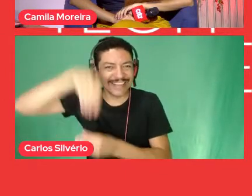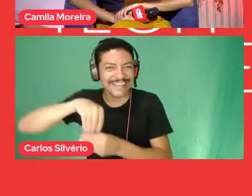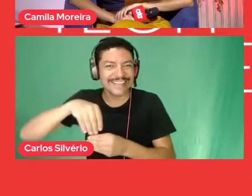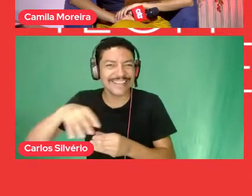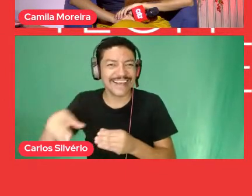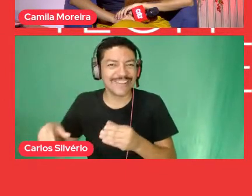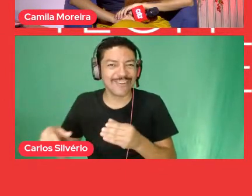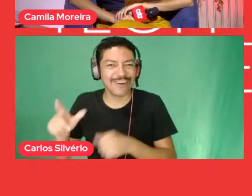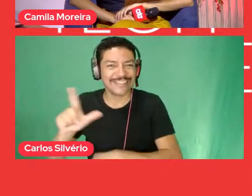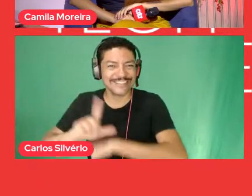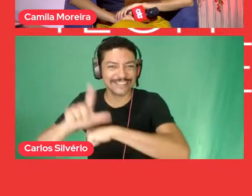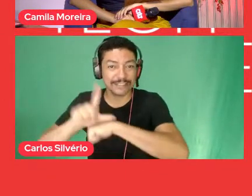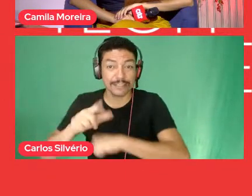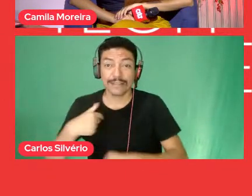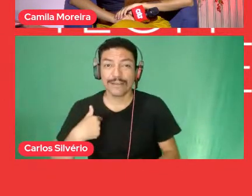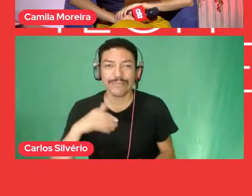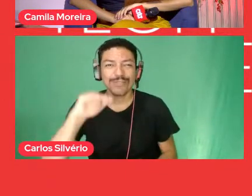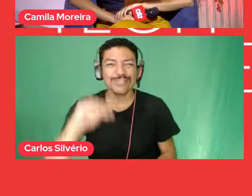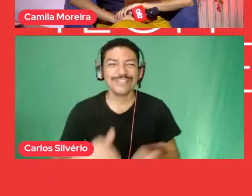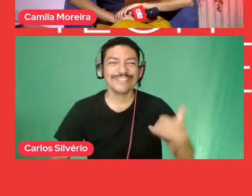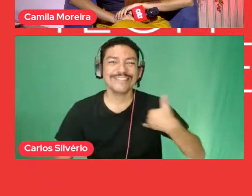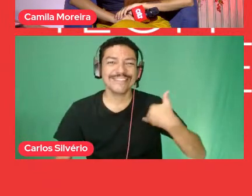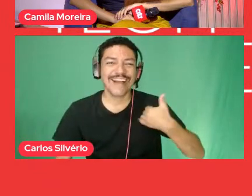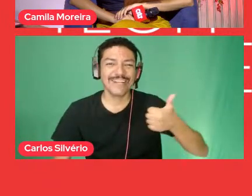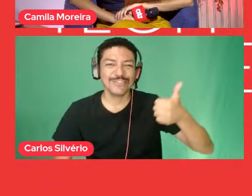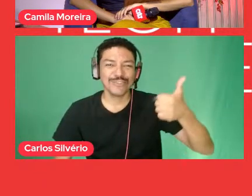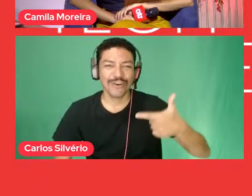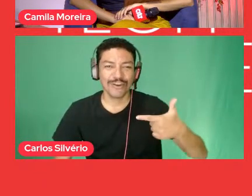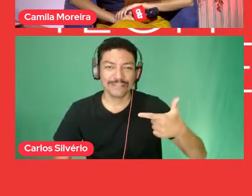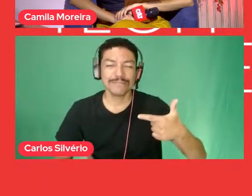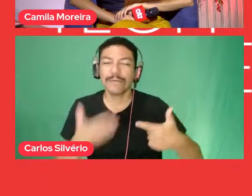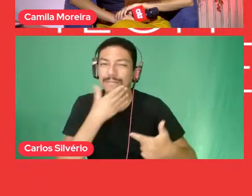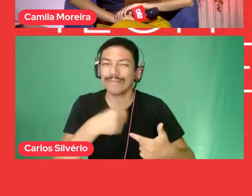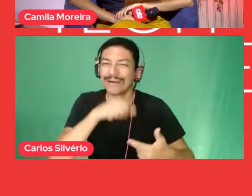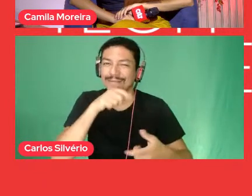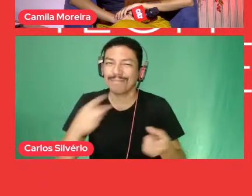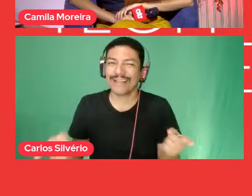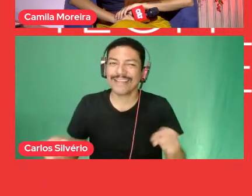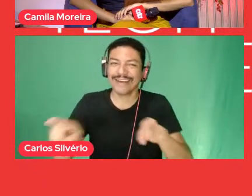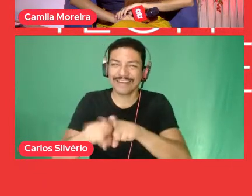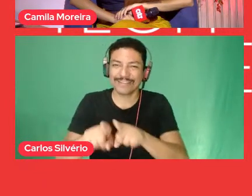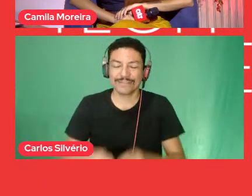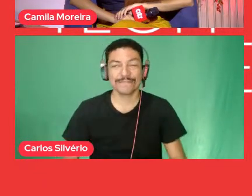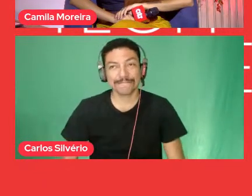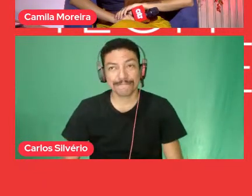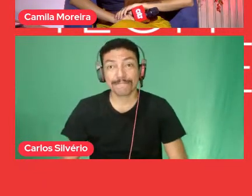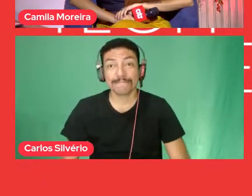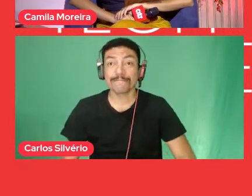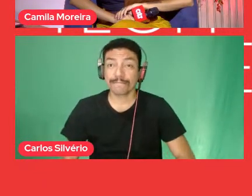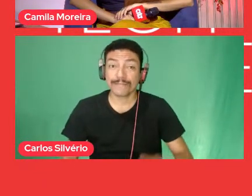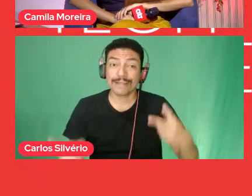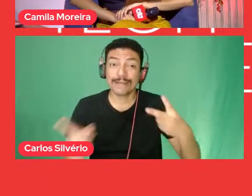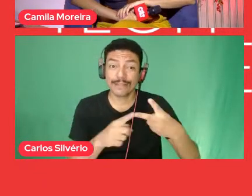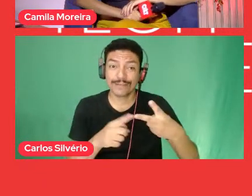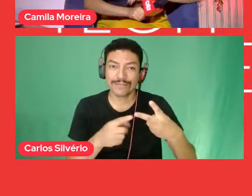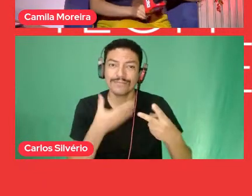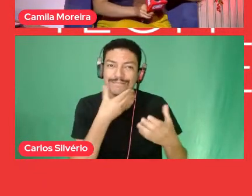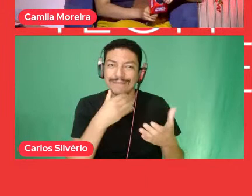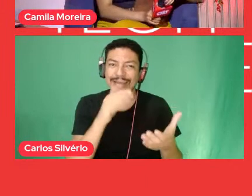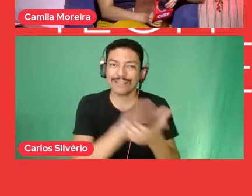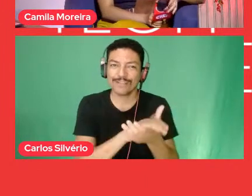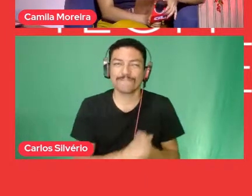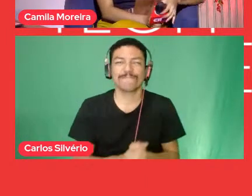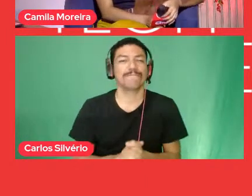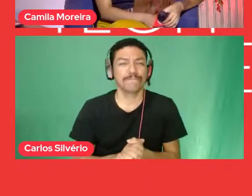anos, né? Então, eu tive um super aliado ali. Depois, não posso deixar de dizer que veio o meu marido, né?